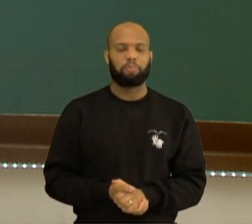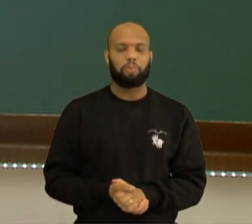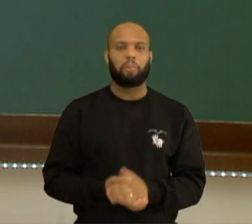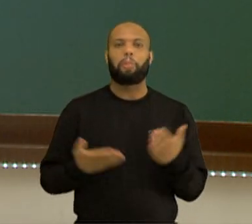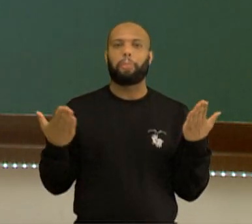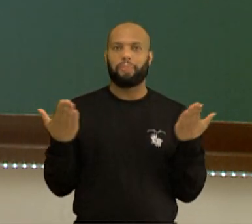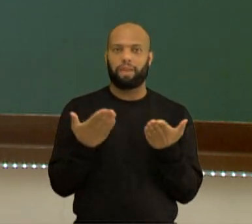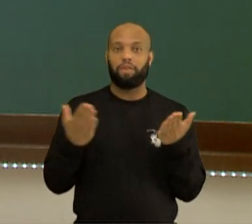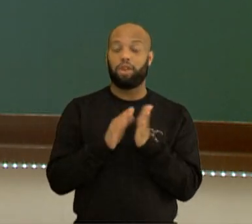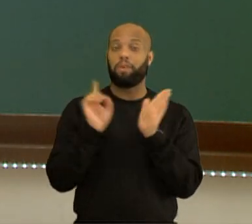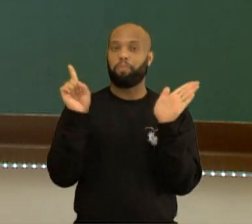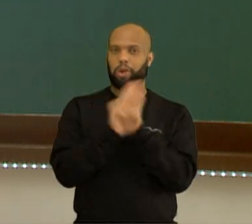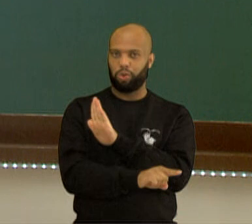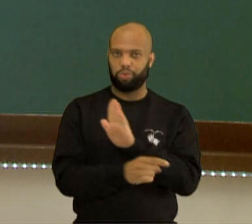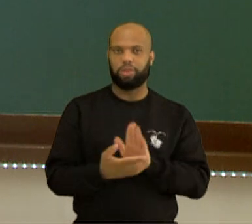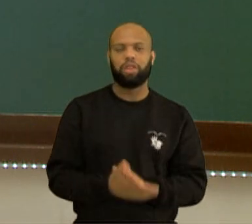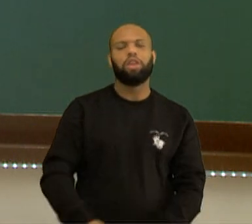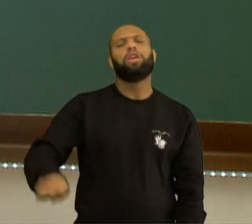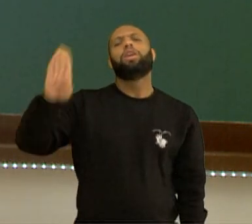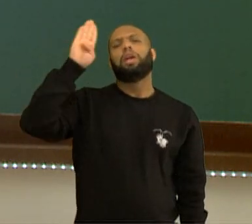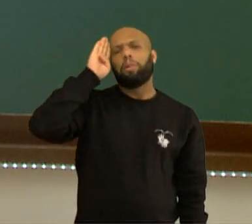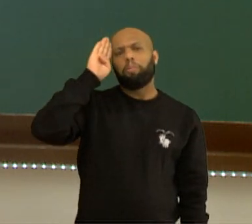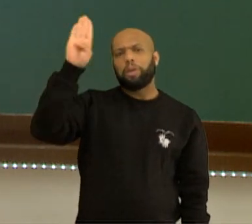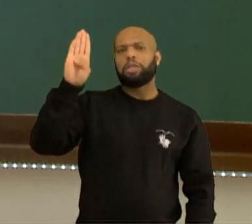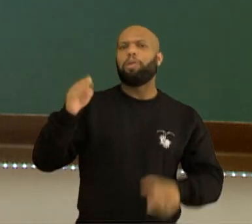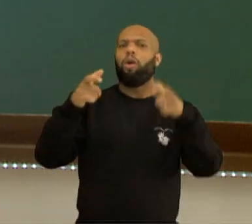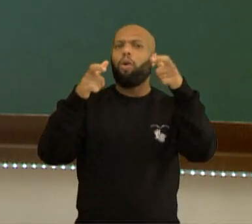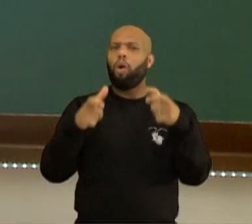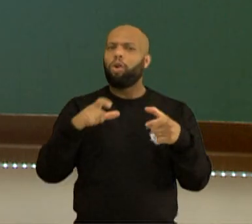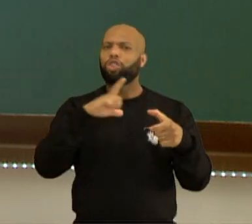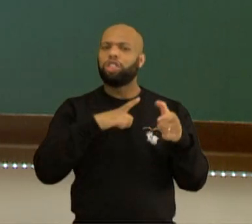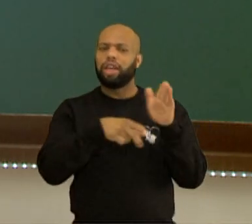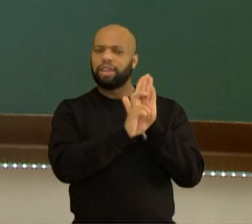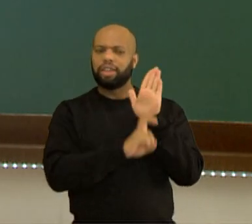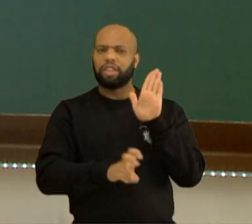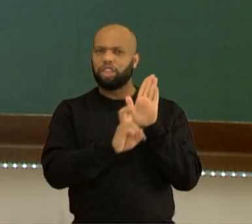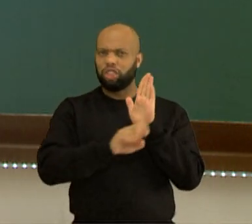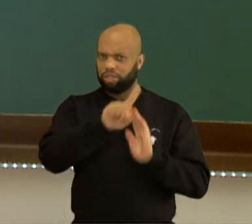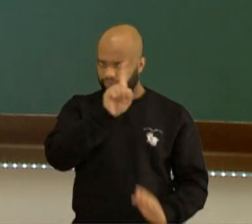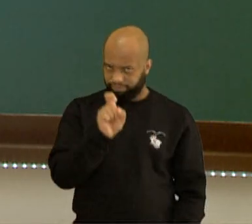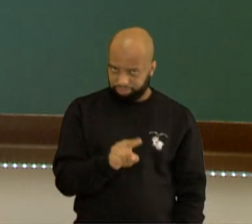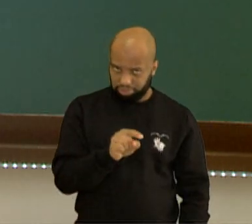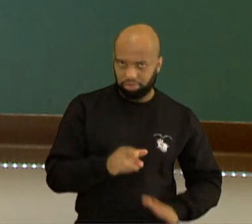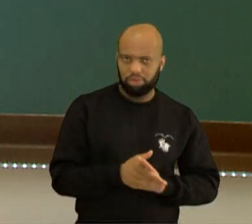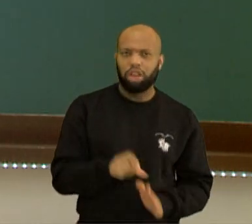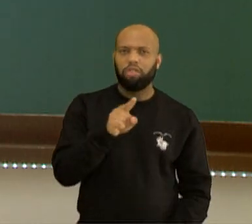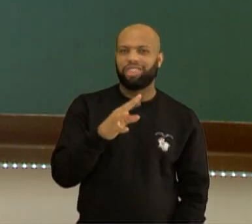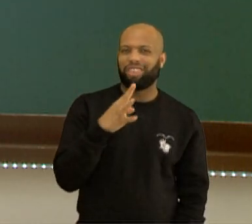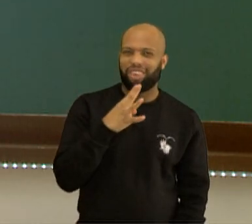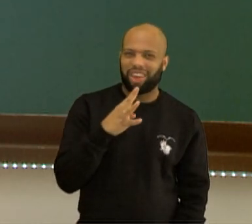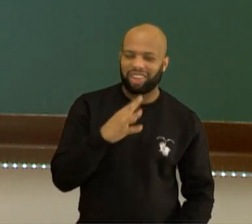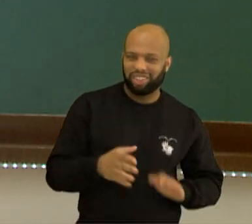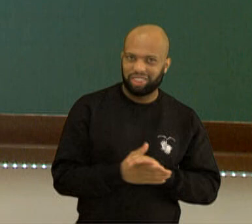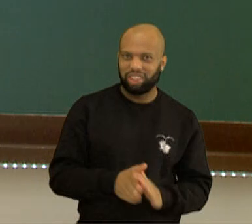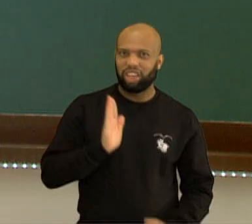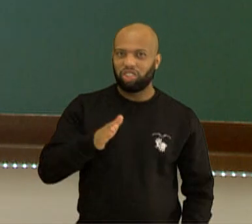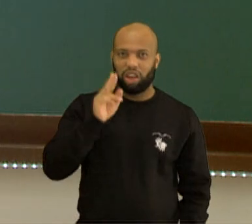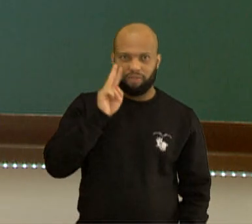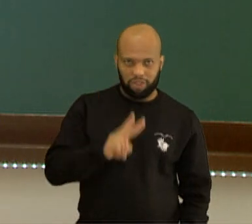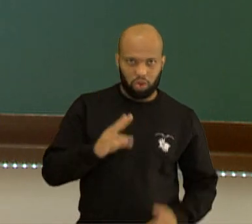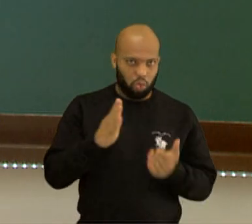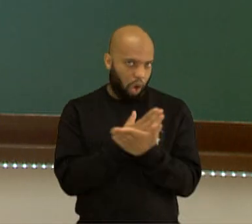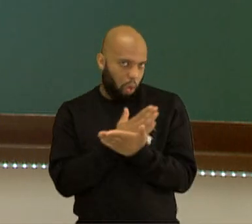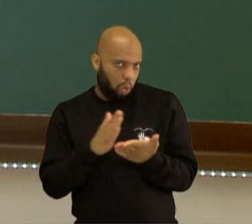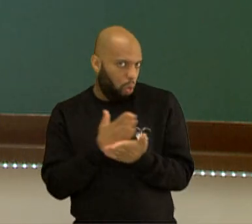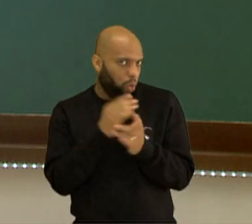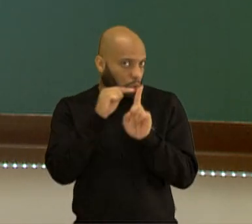Quais será que são as principais fontes energéticas? Você conhece alguma? Já ouviu falar de algum tipo de fonte